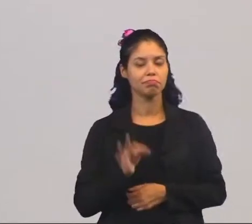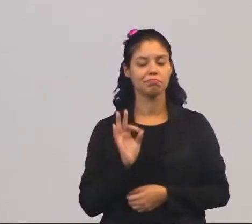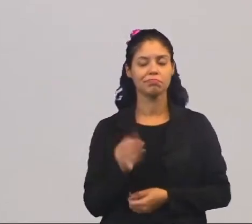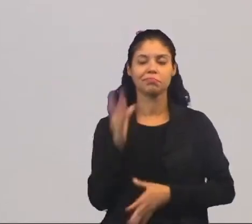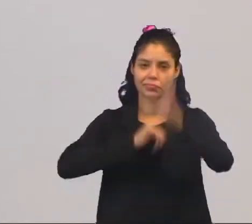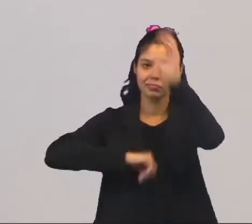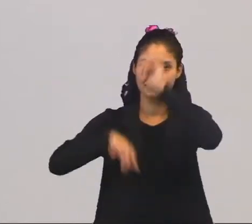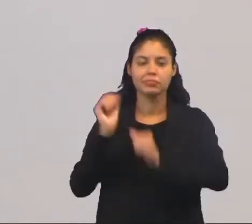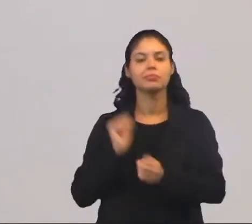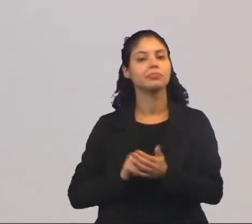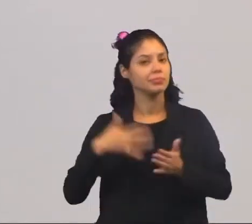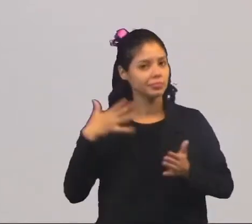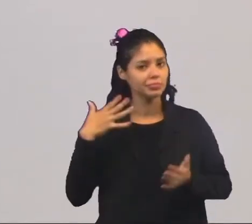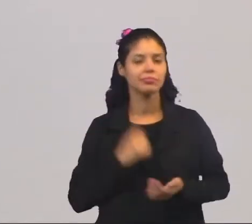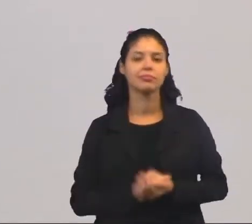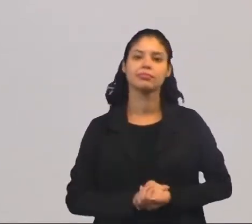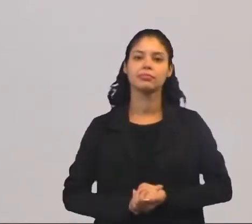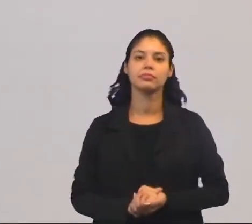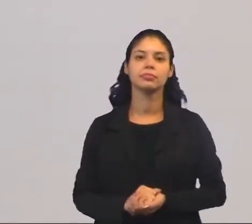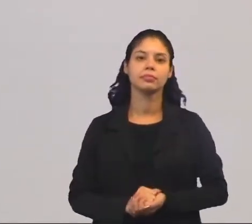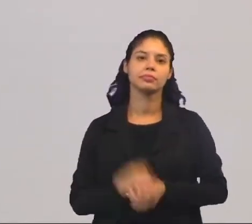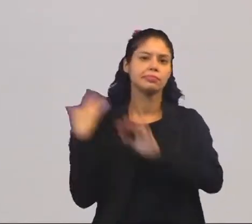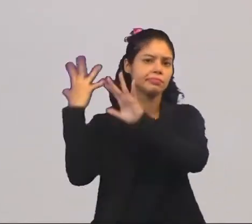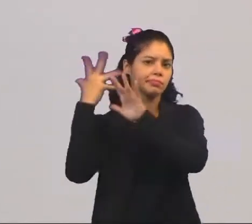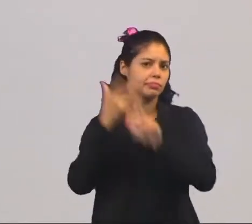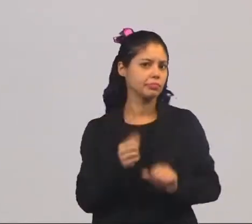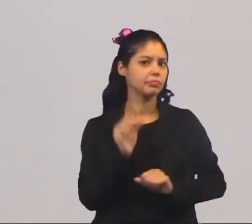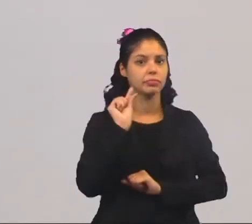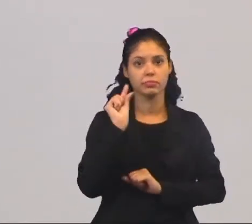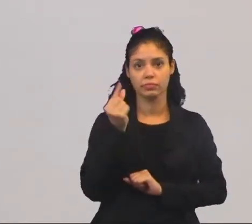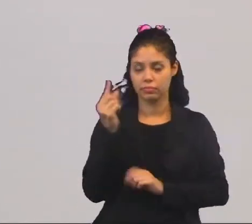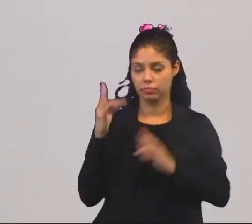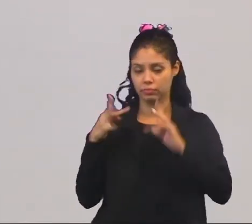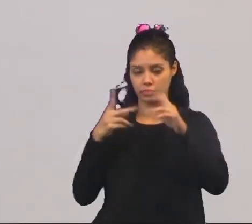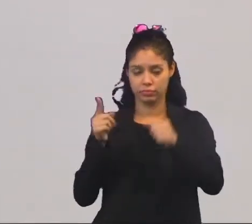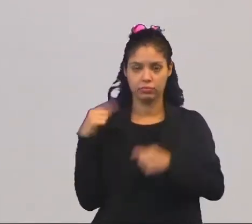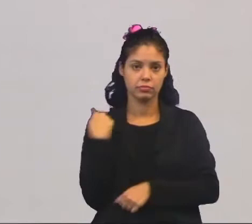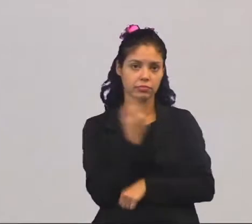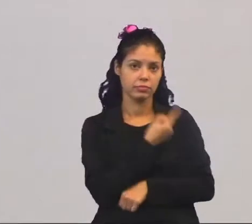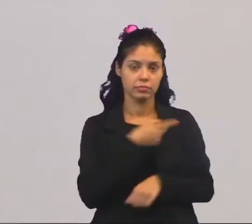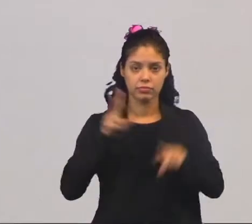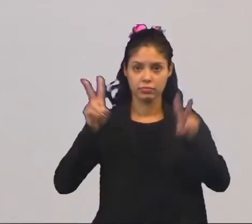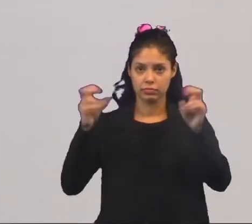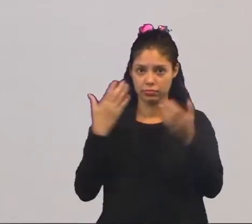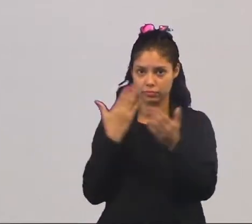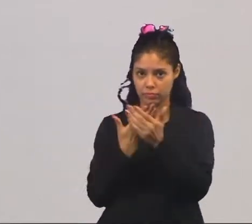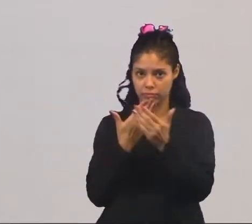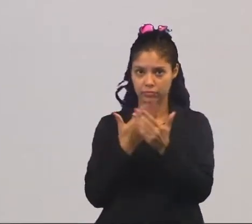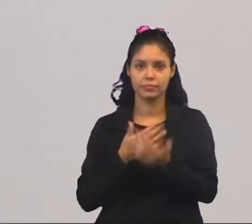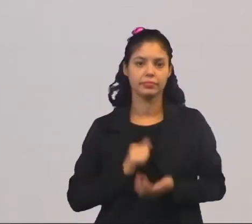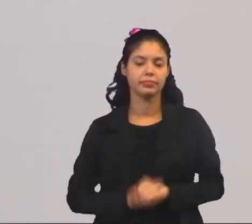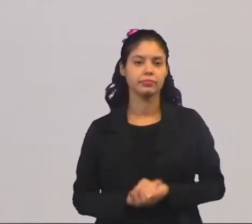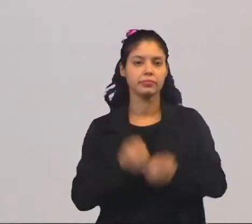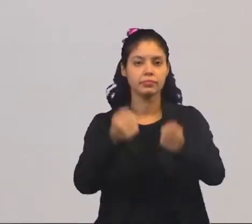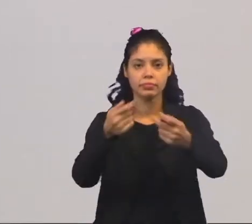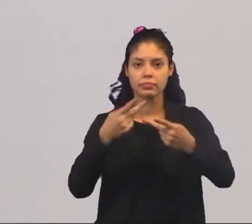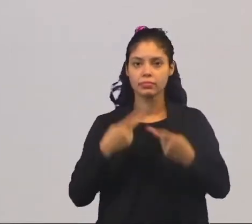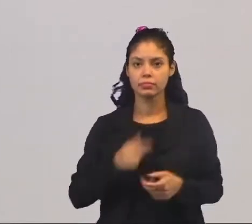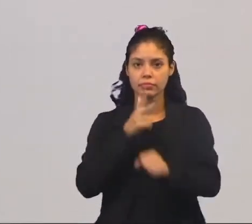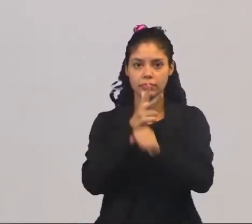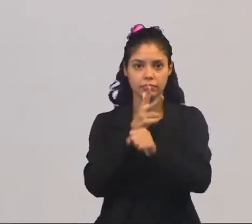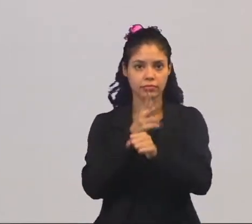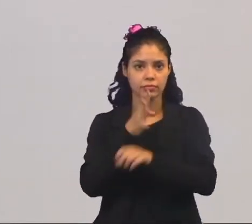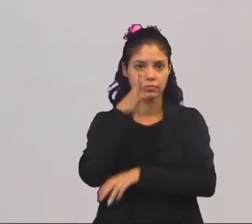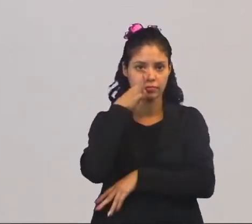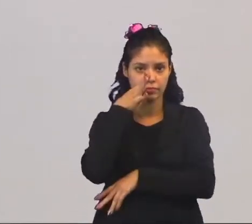aprendeu bastante e para a gente relembrar um pouco de tudo aquilo que nós estudamos até aqui, eu quero te convidar para